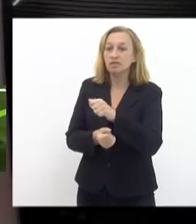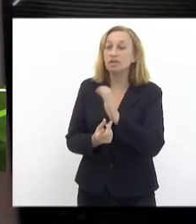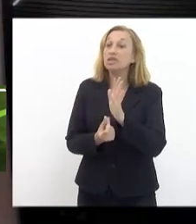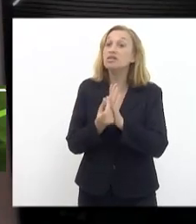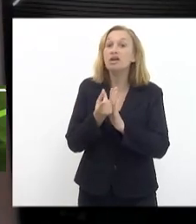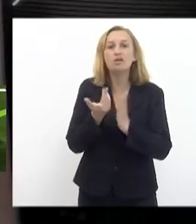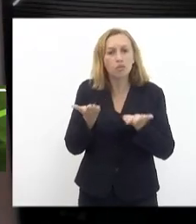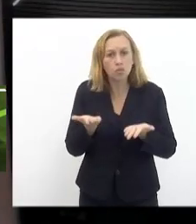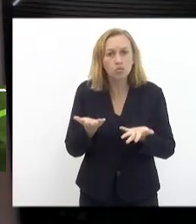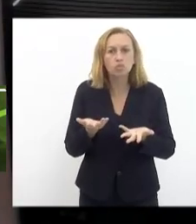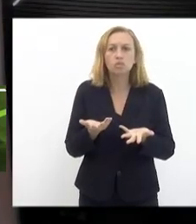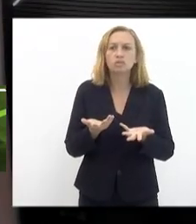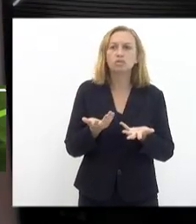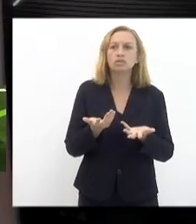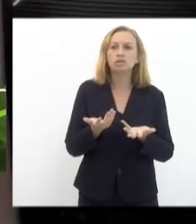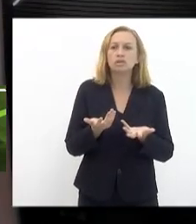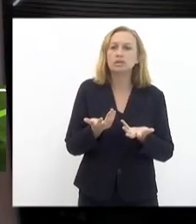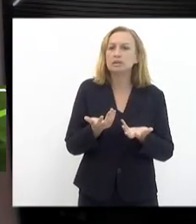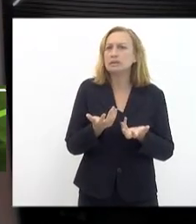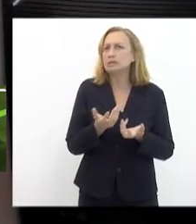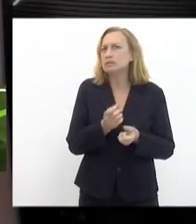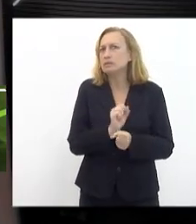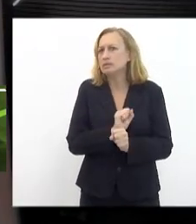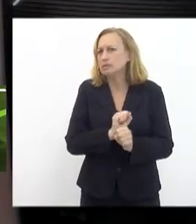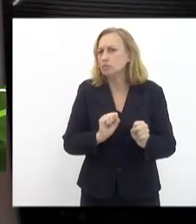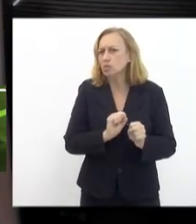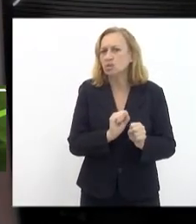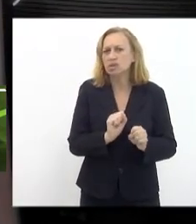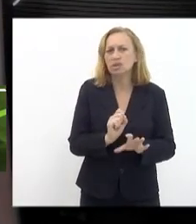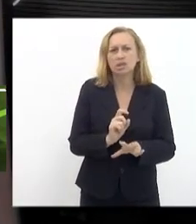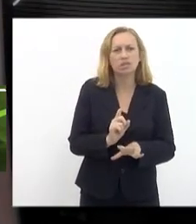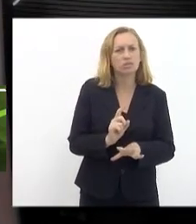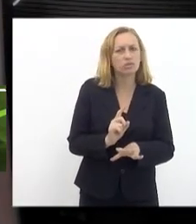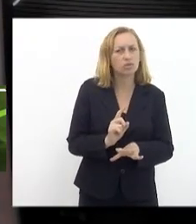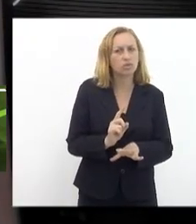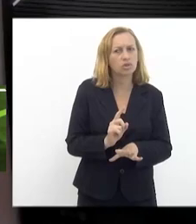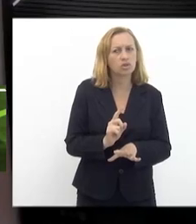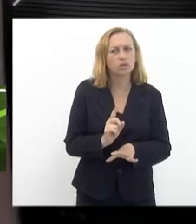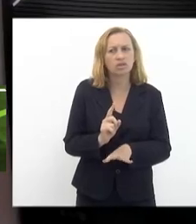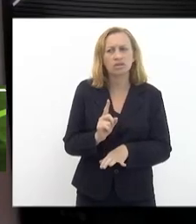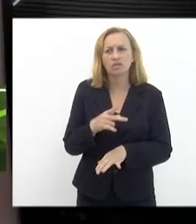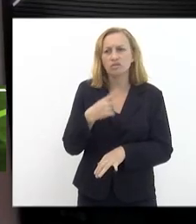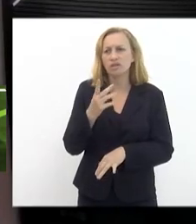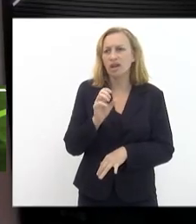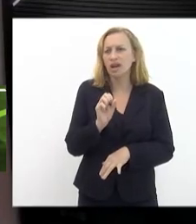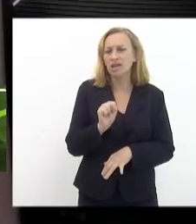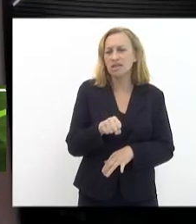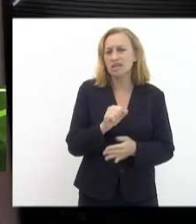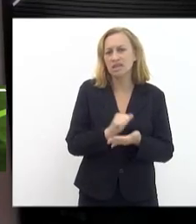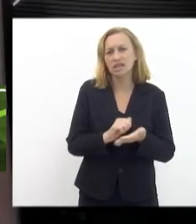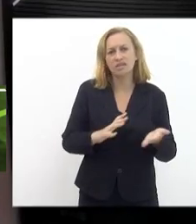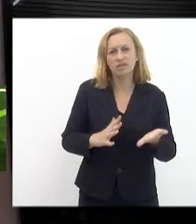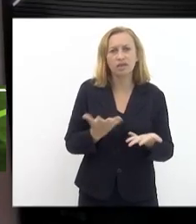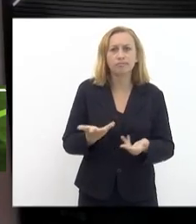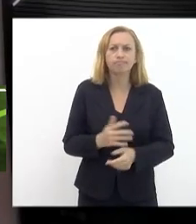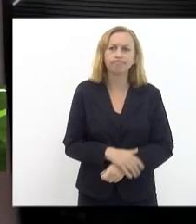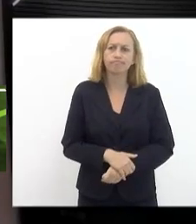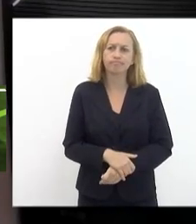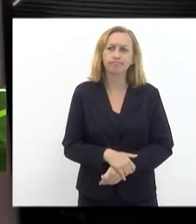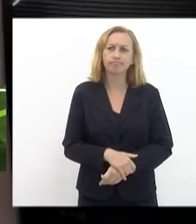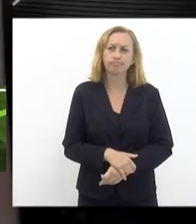quer dizer se não vai ser impossível a gente é exercer a nossa atividade nobre